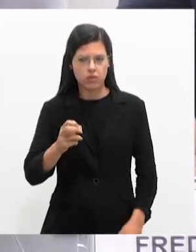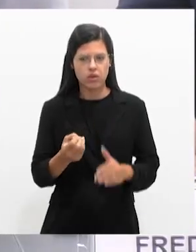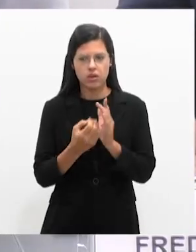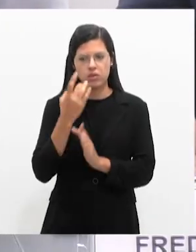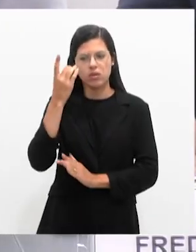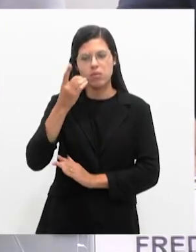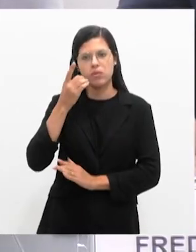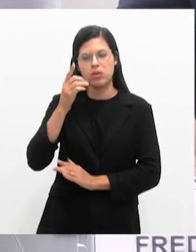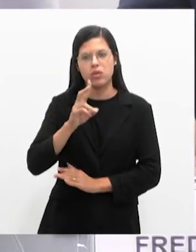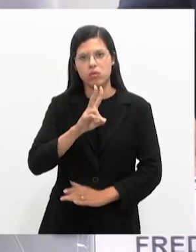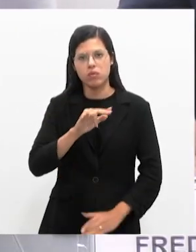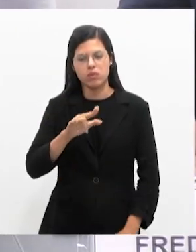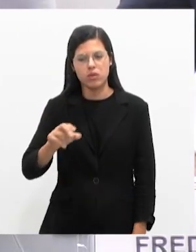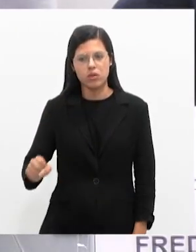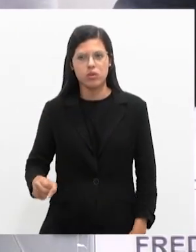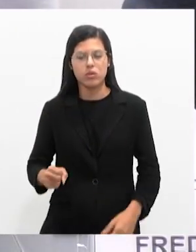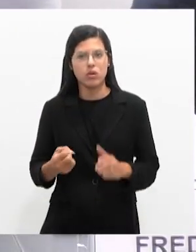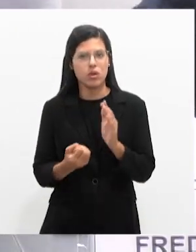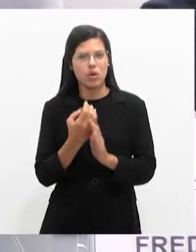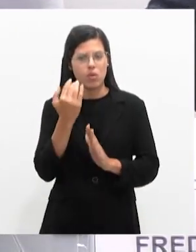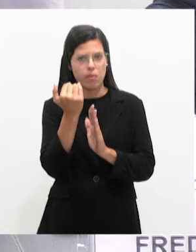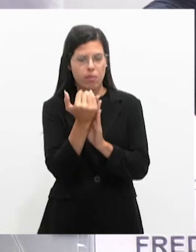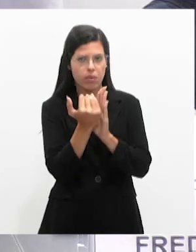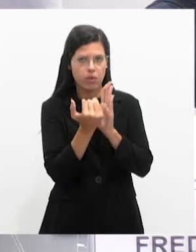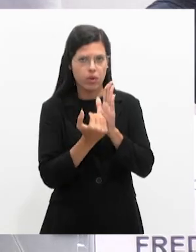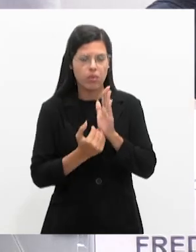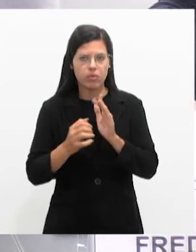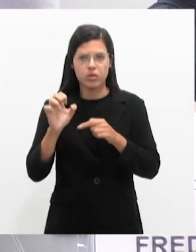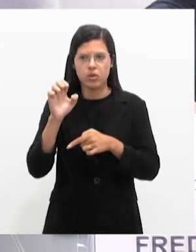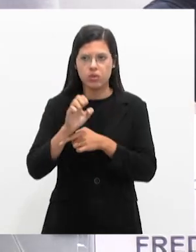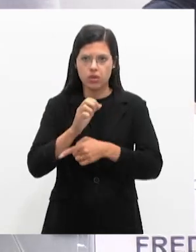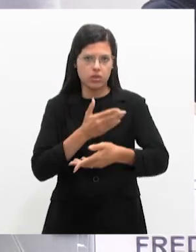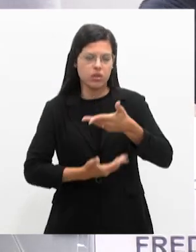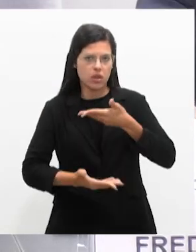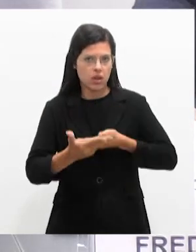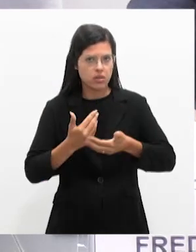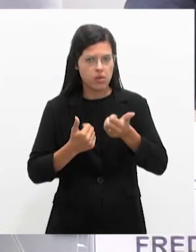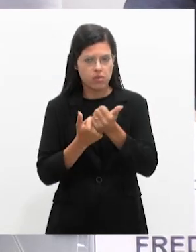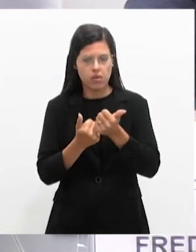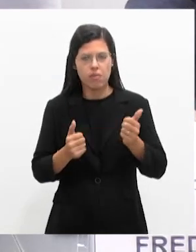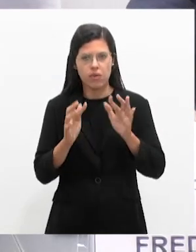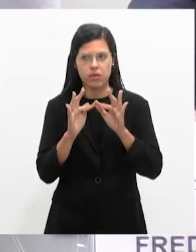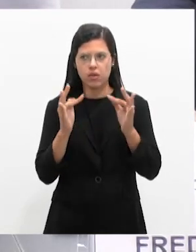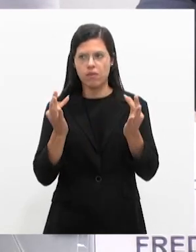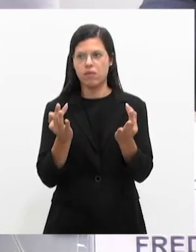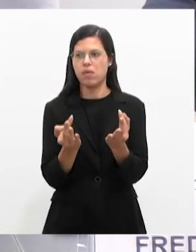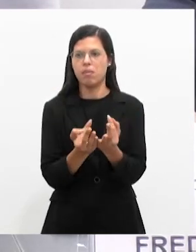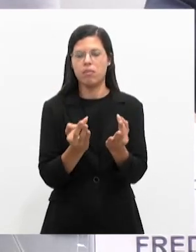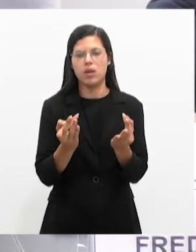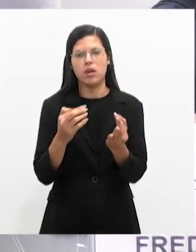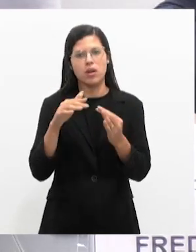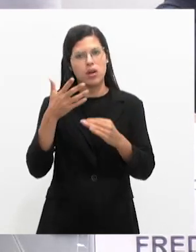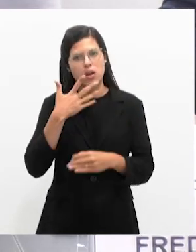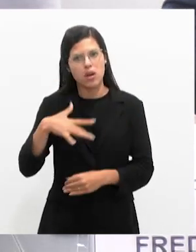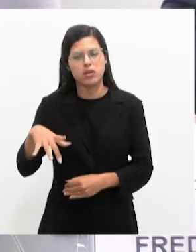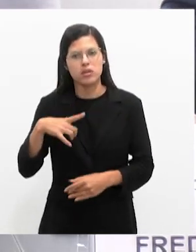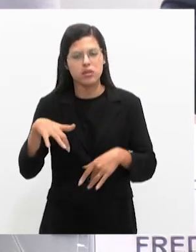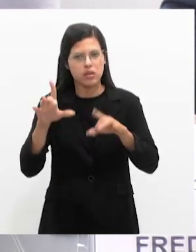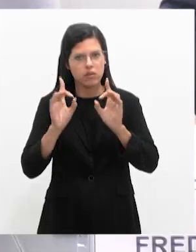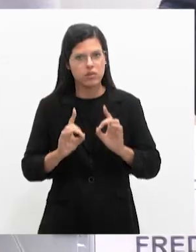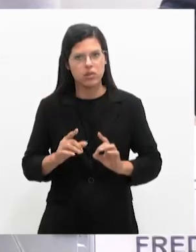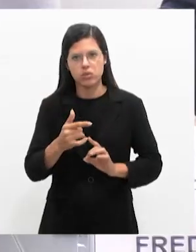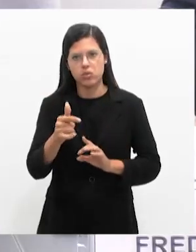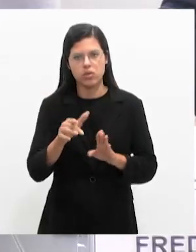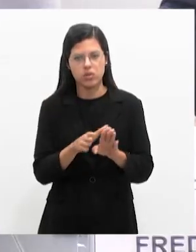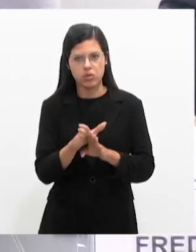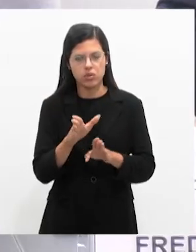do deputado Vinícius Cozzolino, que institui o Programa Estadual de Interação e Apoio entre Famílias de Crianças com Deficiências e dá outras providências.